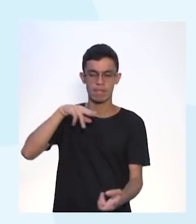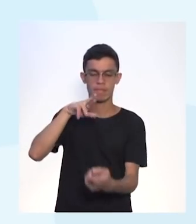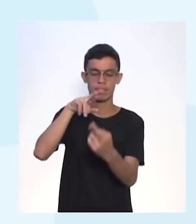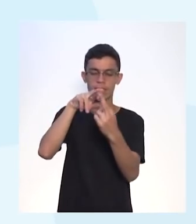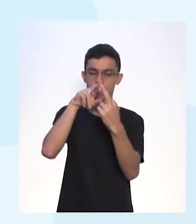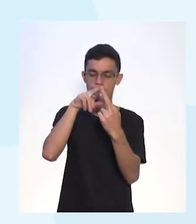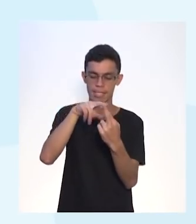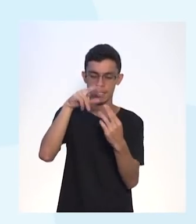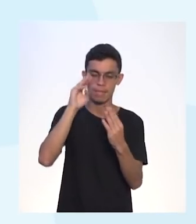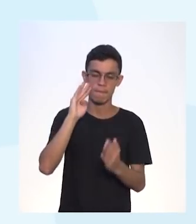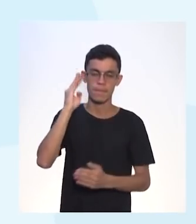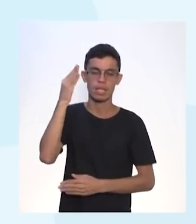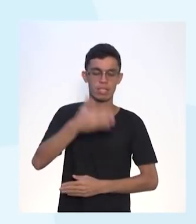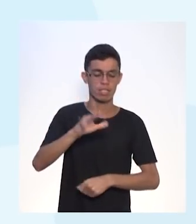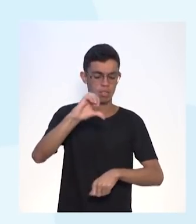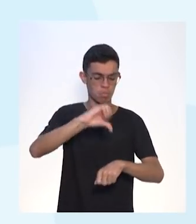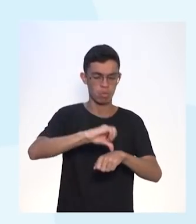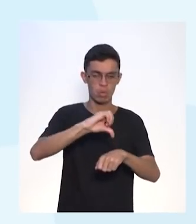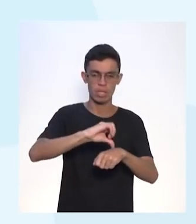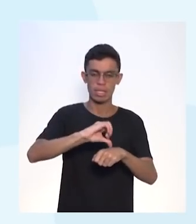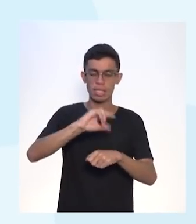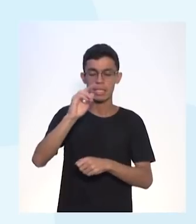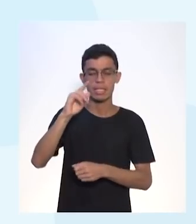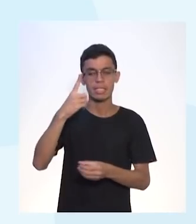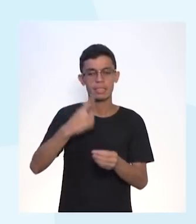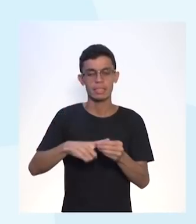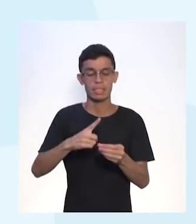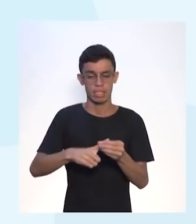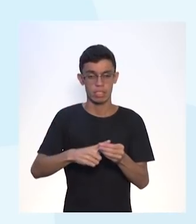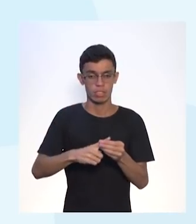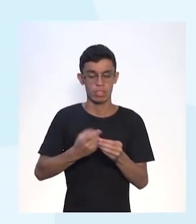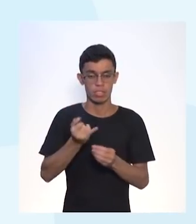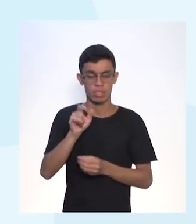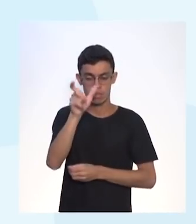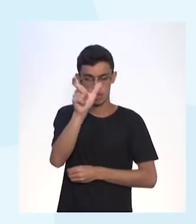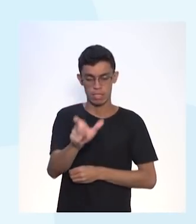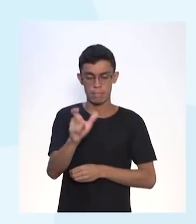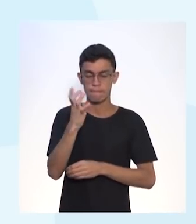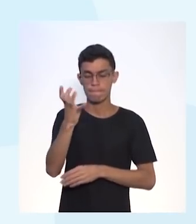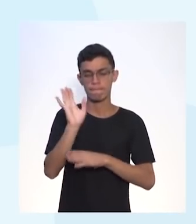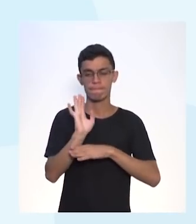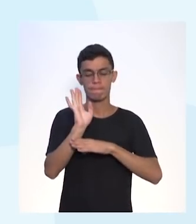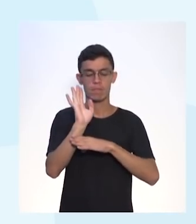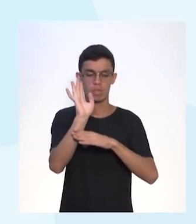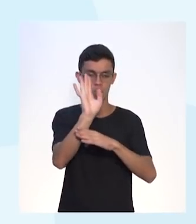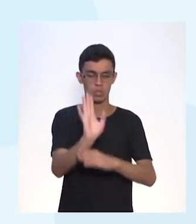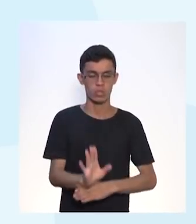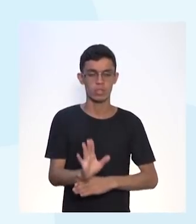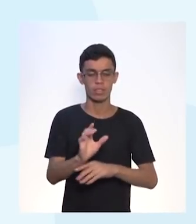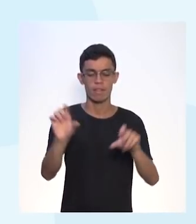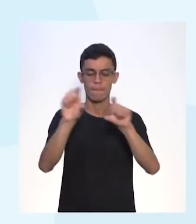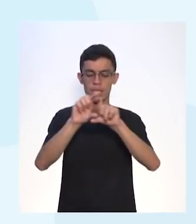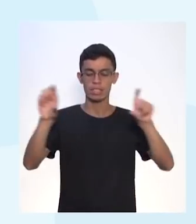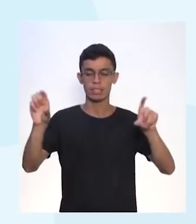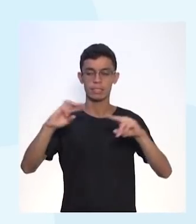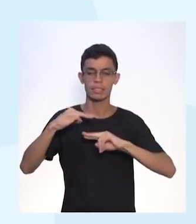no banco de leite da sua cidade. E aí repete de novo os símbolos, né? Do portal do Ministério da